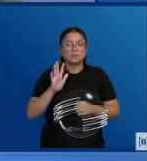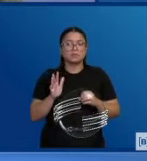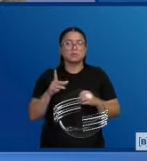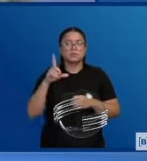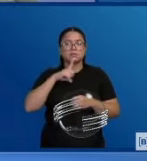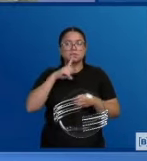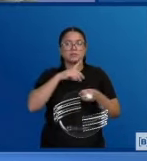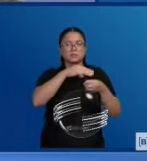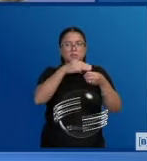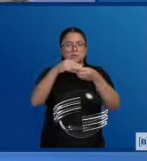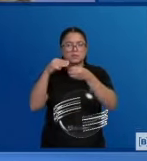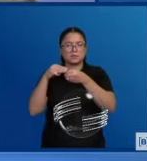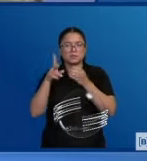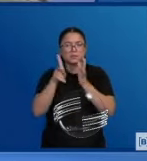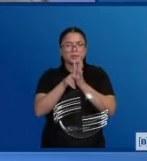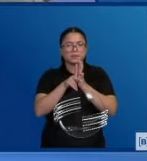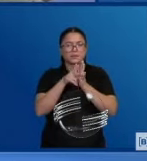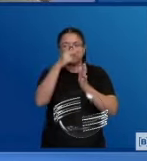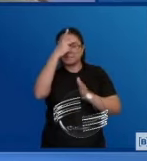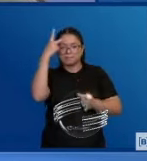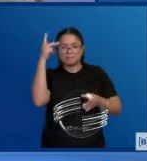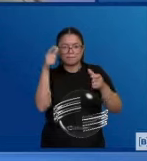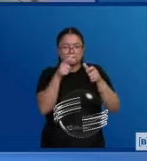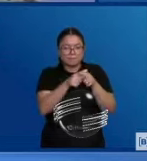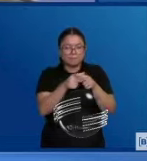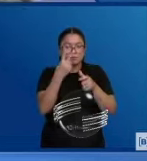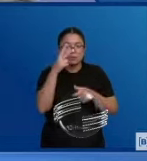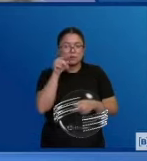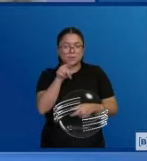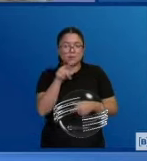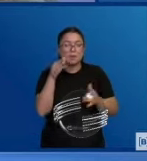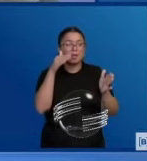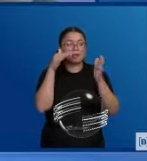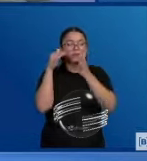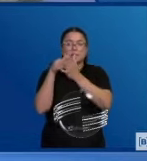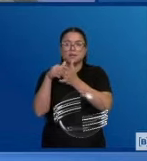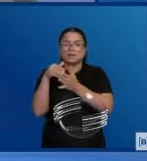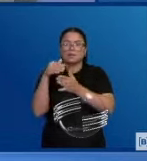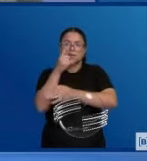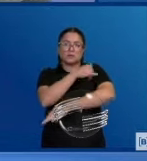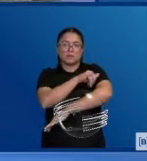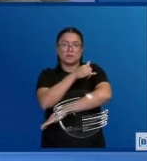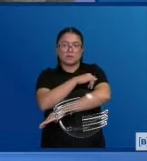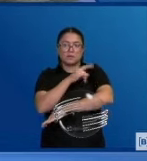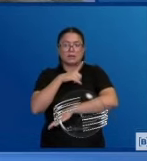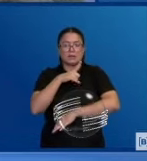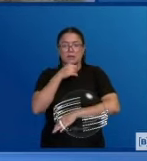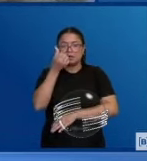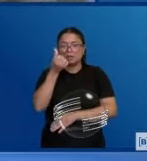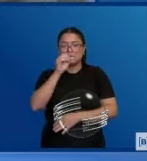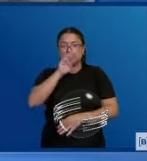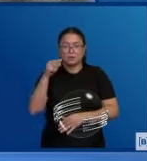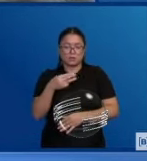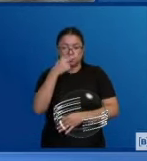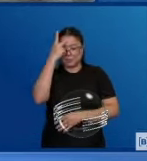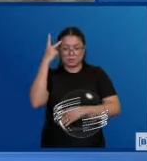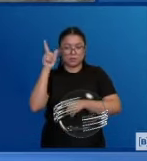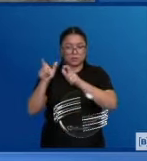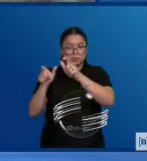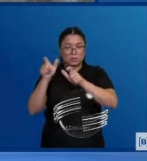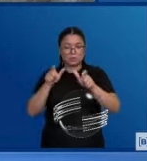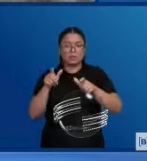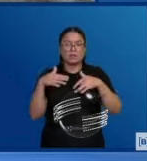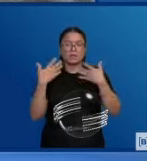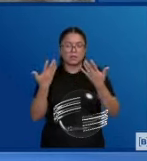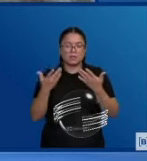municípios que vão desde município de 2 mil habitantes ao Rio de Janeiro com 6 milhões de habitantes. Então isso traz uma segurança do poder